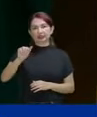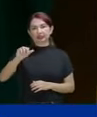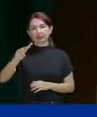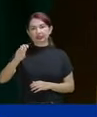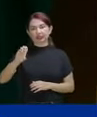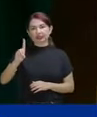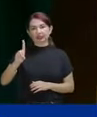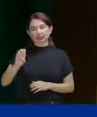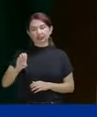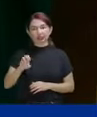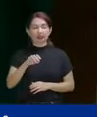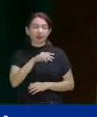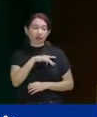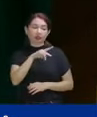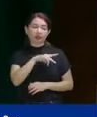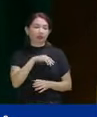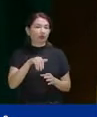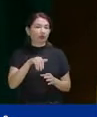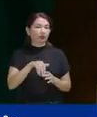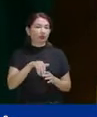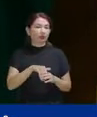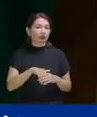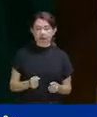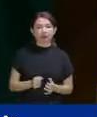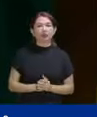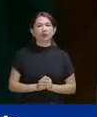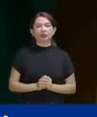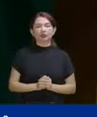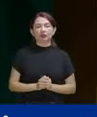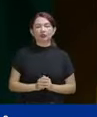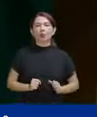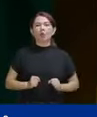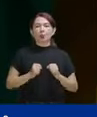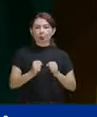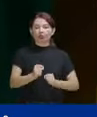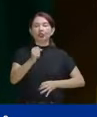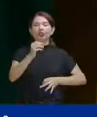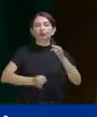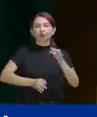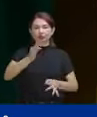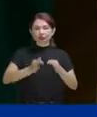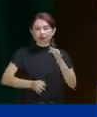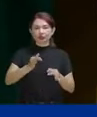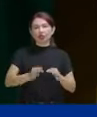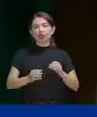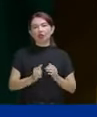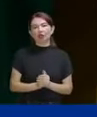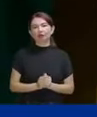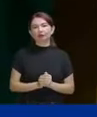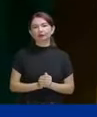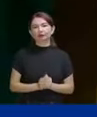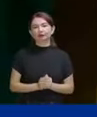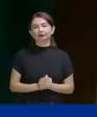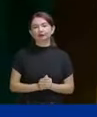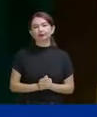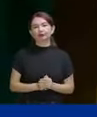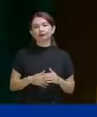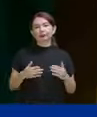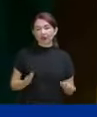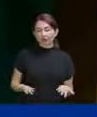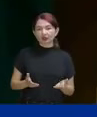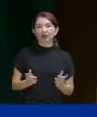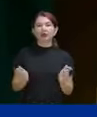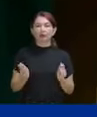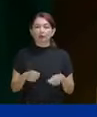Ministério Público, que entende que o Poder Judiciário órgão é um poder hierarquizado e que essa decisão